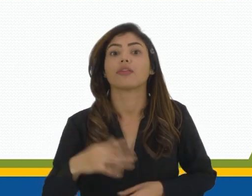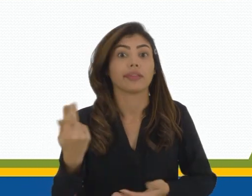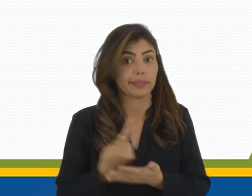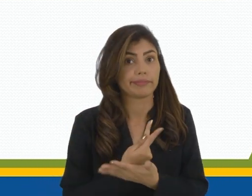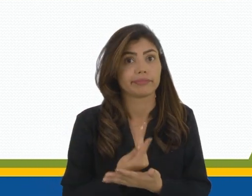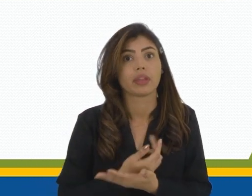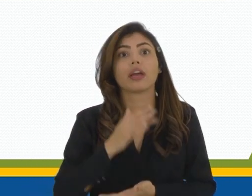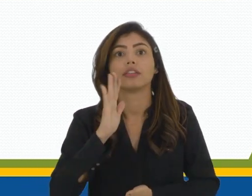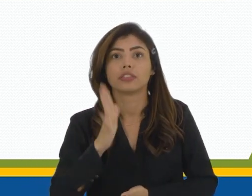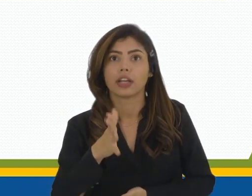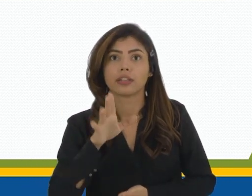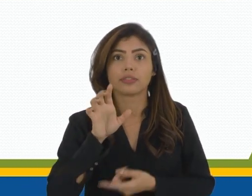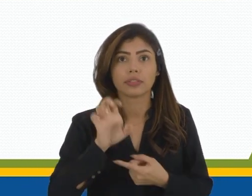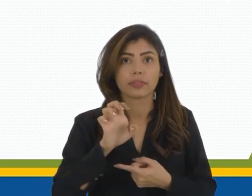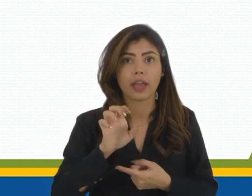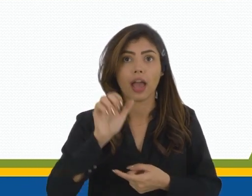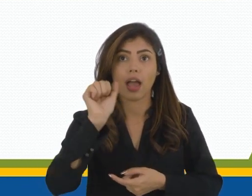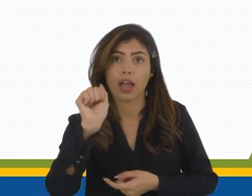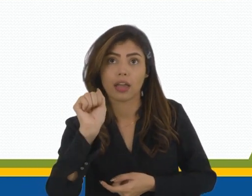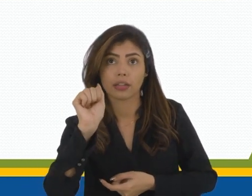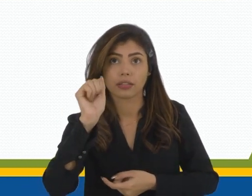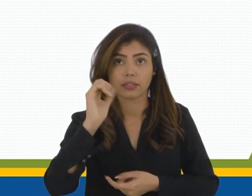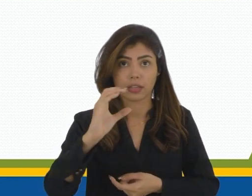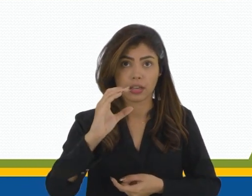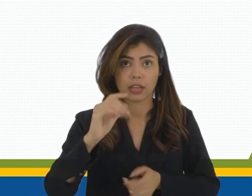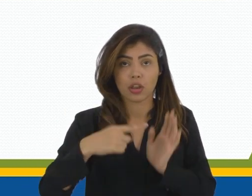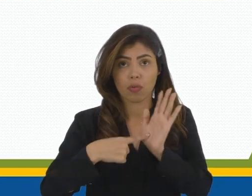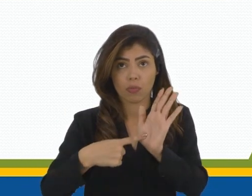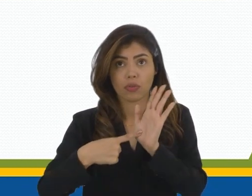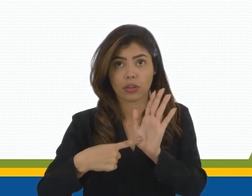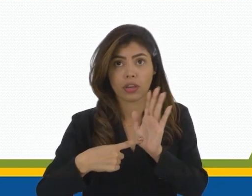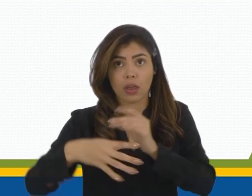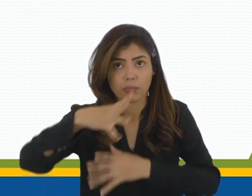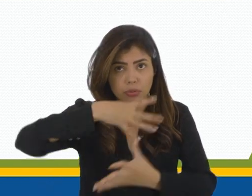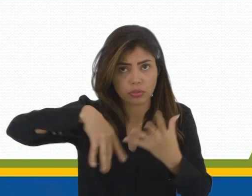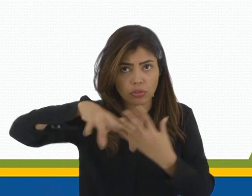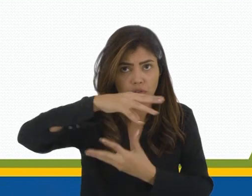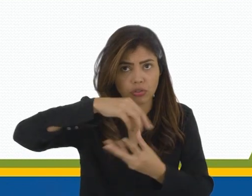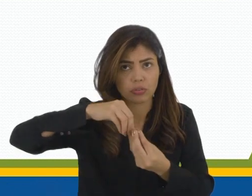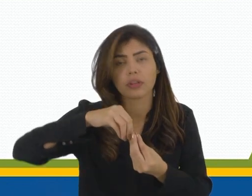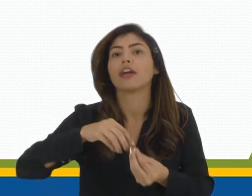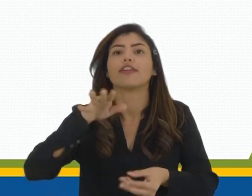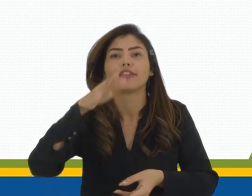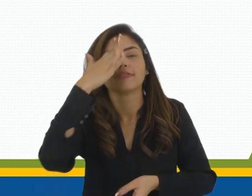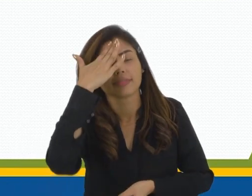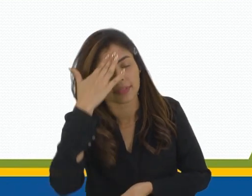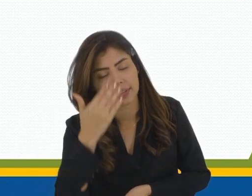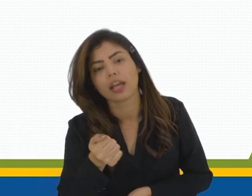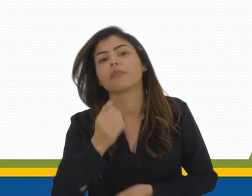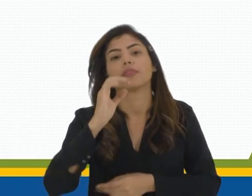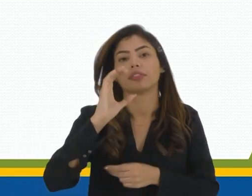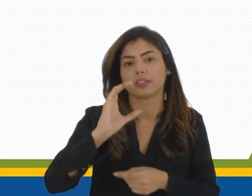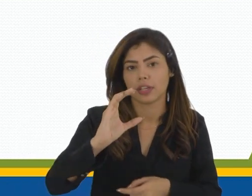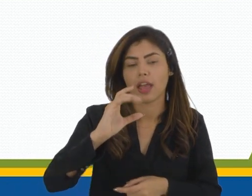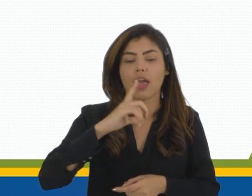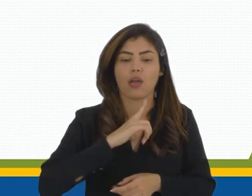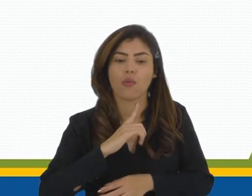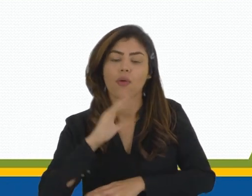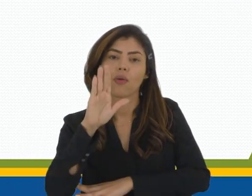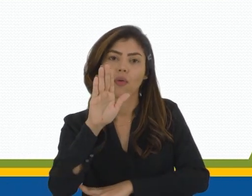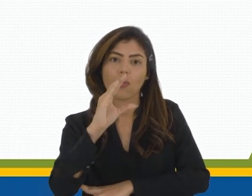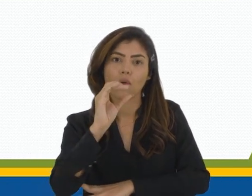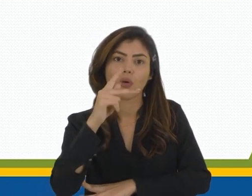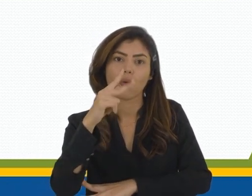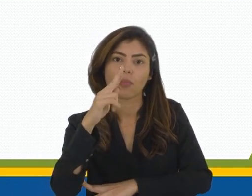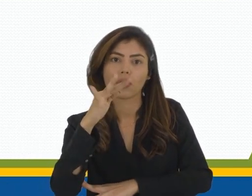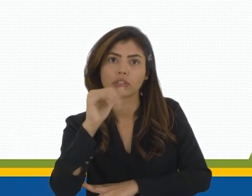letra E, nos diagramas A e C, as moléculas representam misturas. A gente já sabe que o C é uma substância composta.